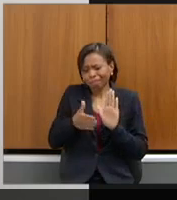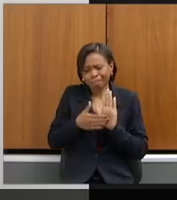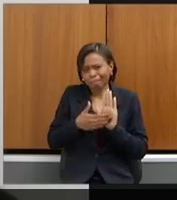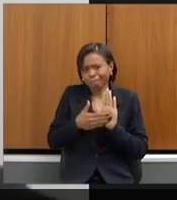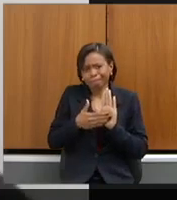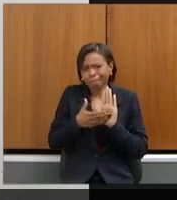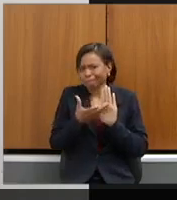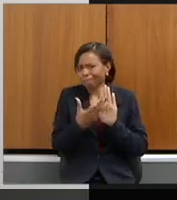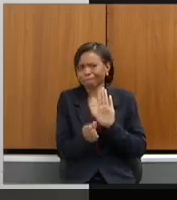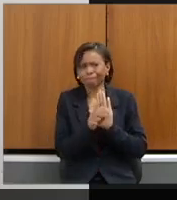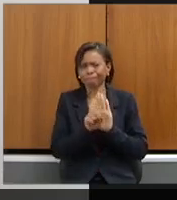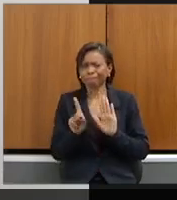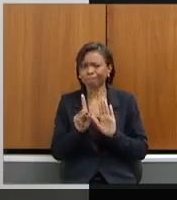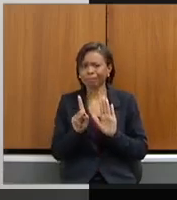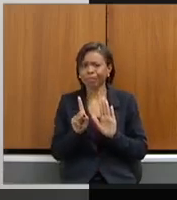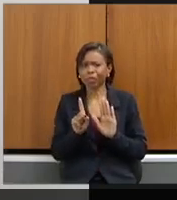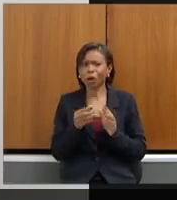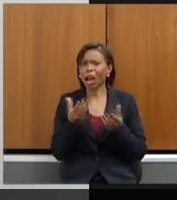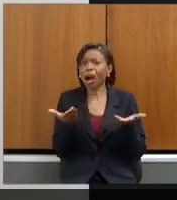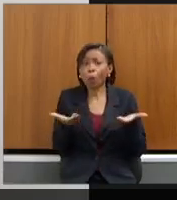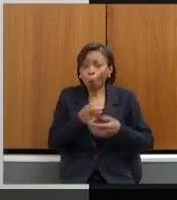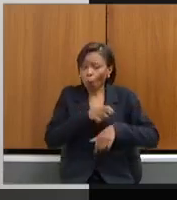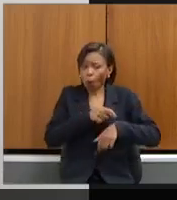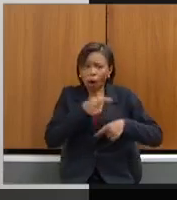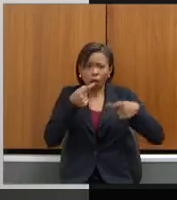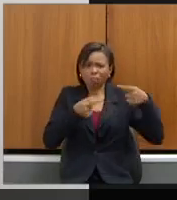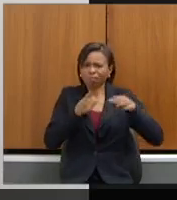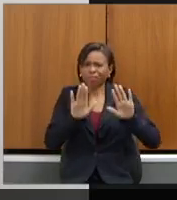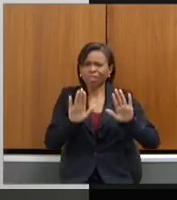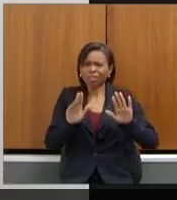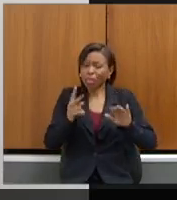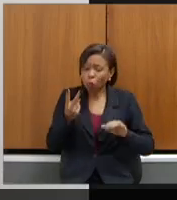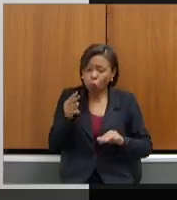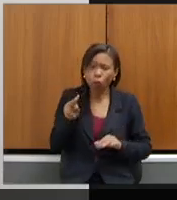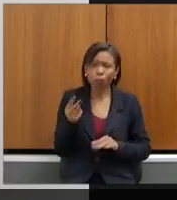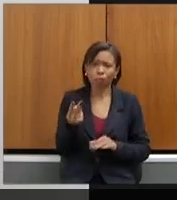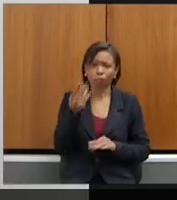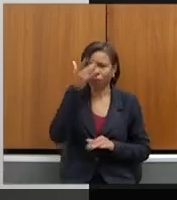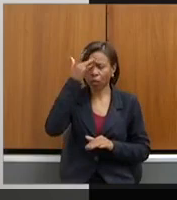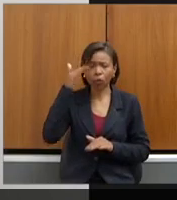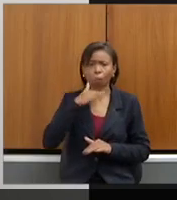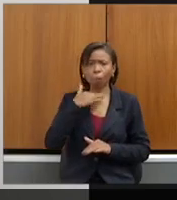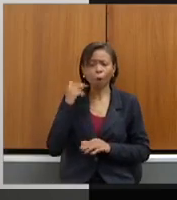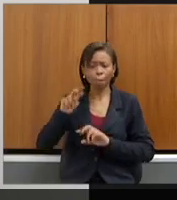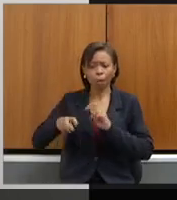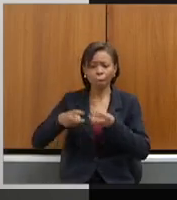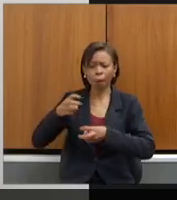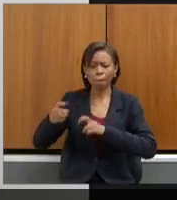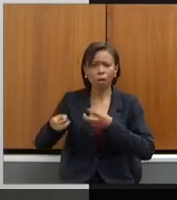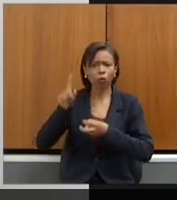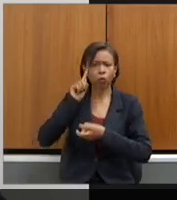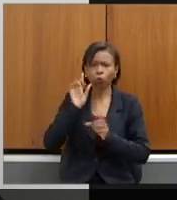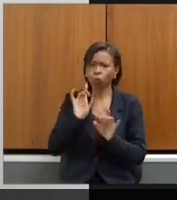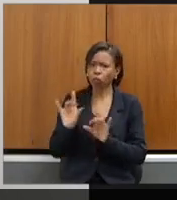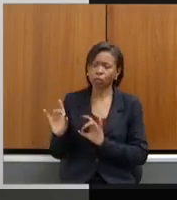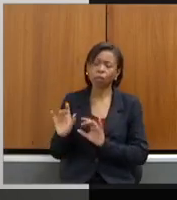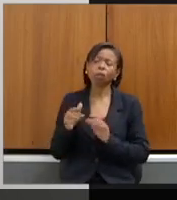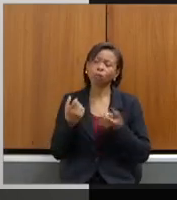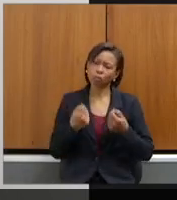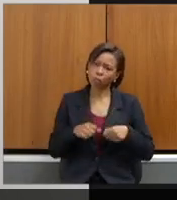com duas mil pessoas morrendo por dia em nosso país vamos investir na Comedy vamos